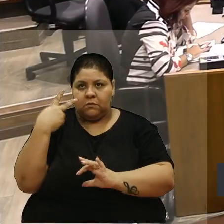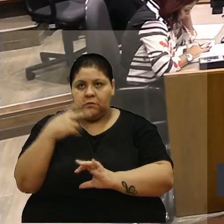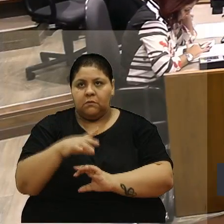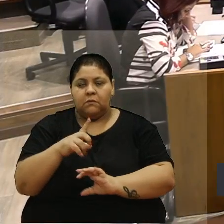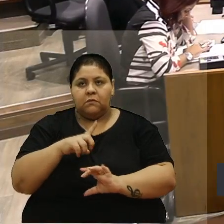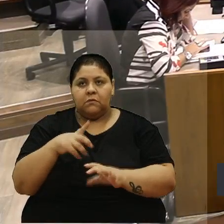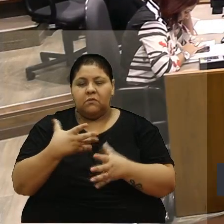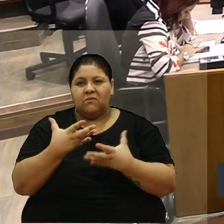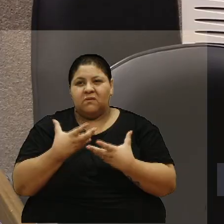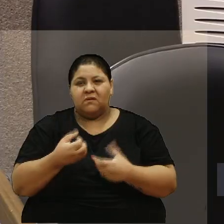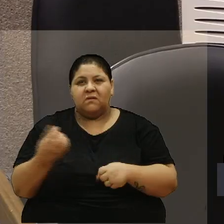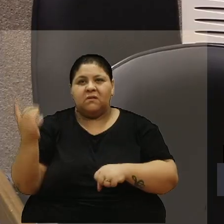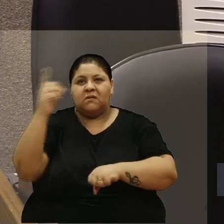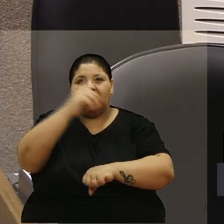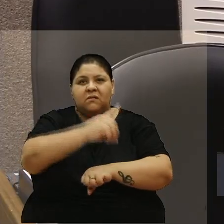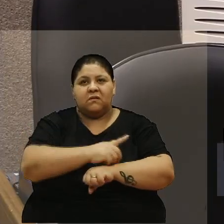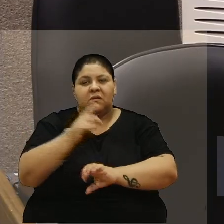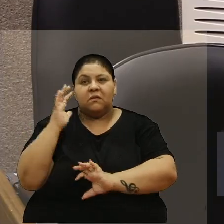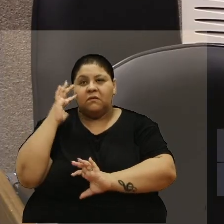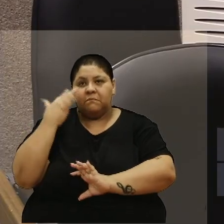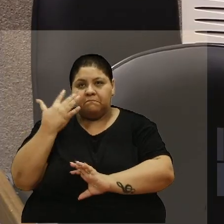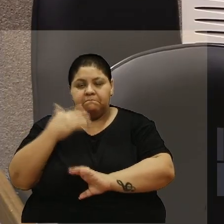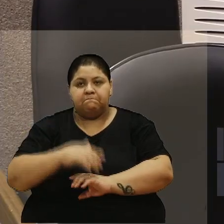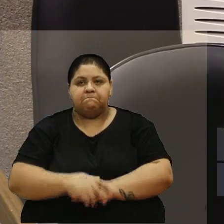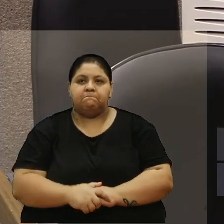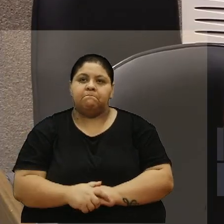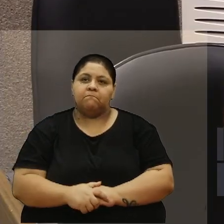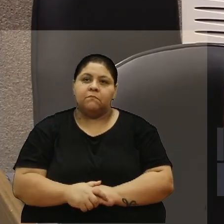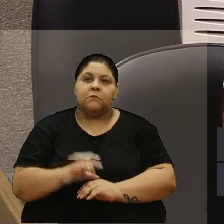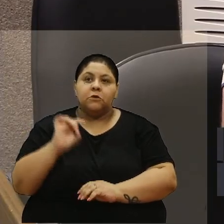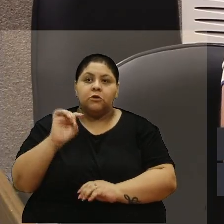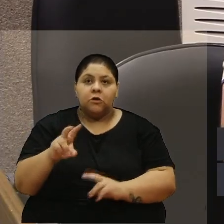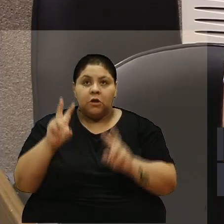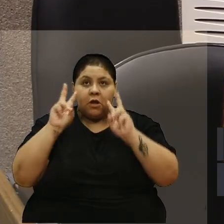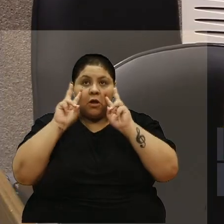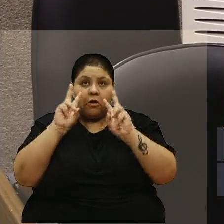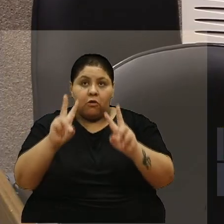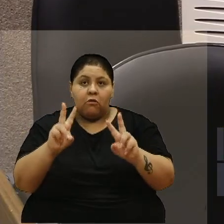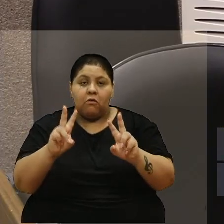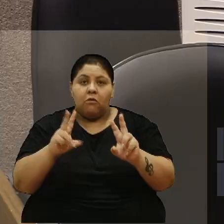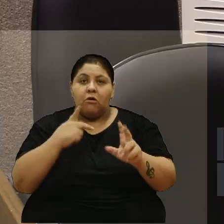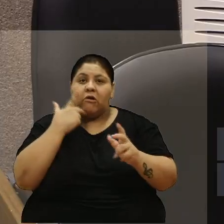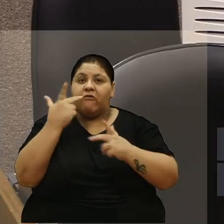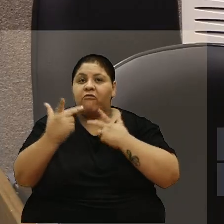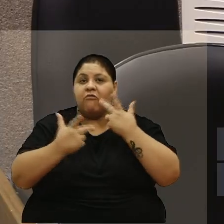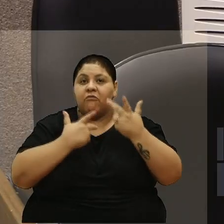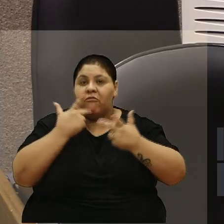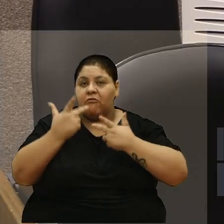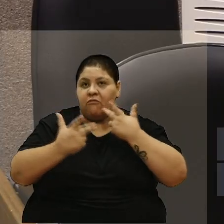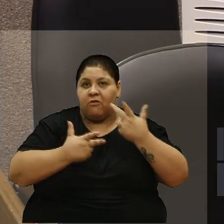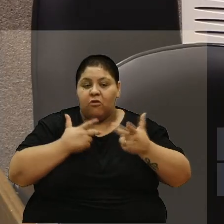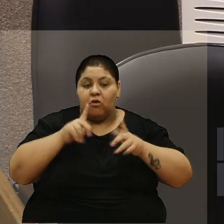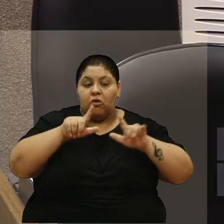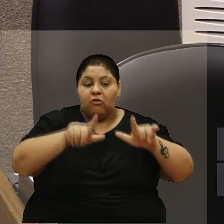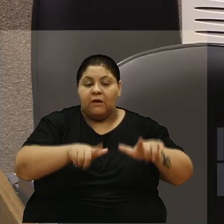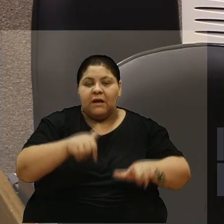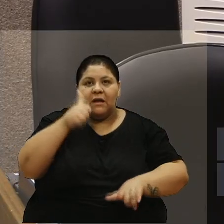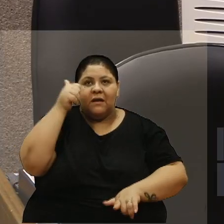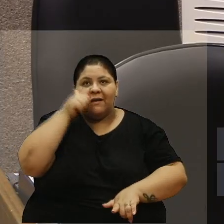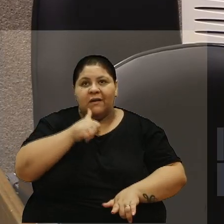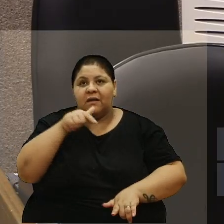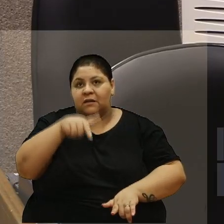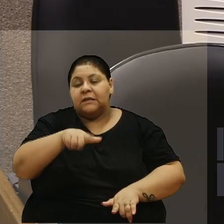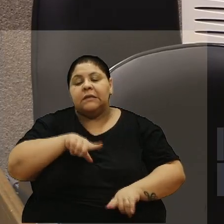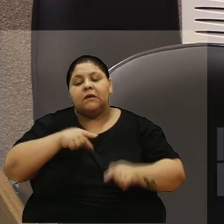inadmissível que nos dias de hoje esse tipo de coisa ainda aconteça. Só que eu vi aqui muitas falas sobre o espaço da mulher, e isso tem que